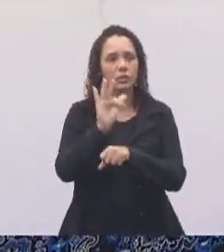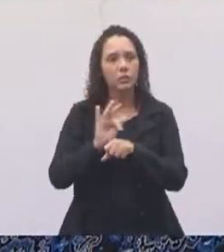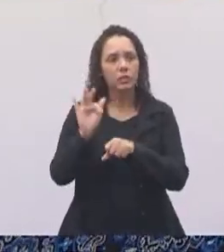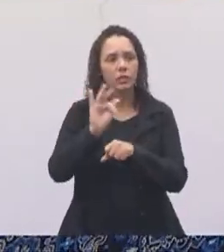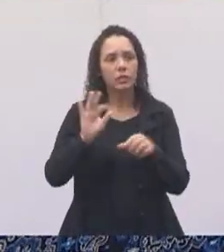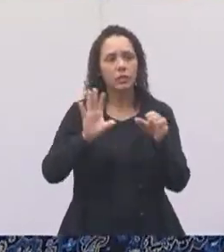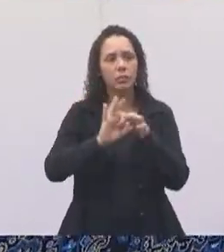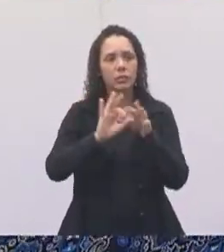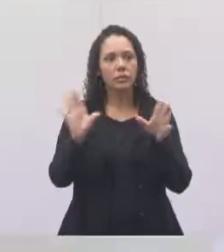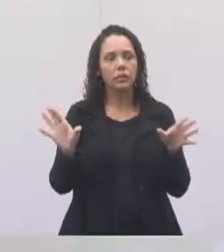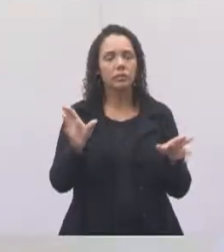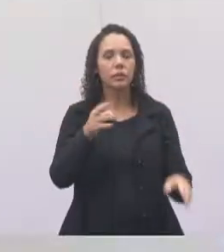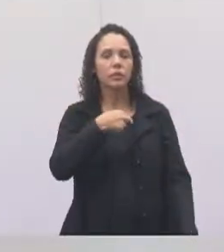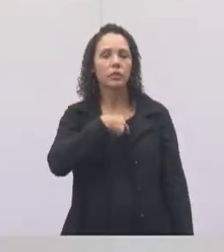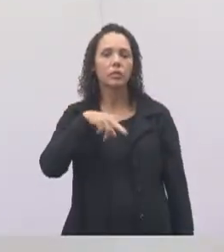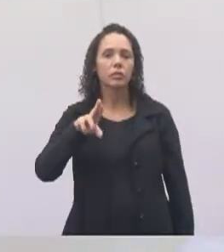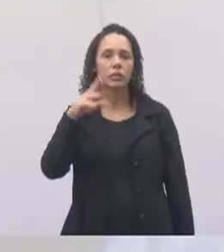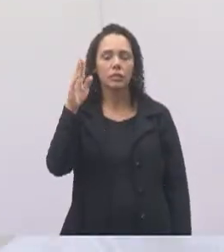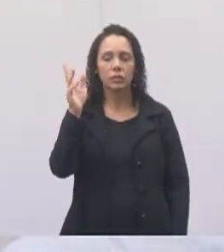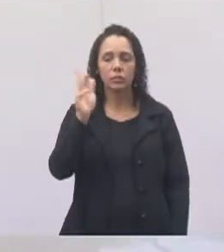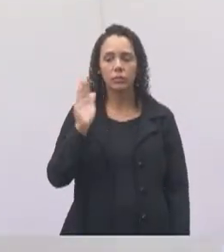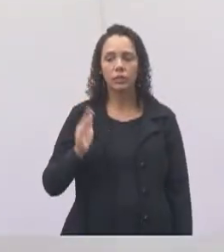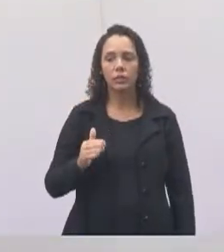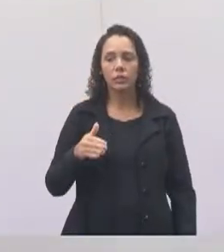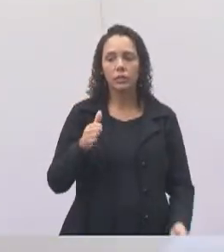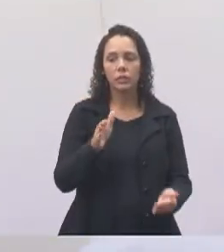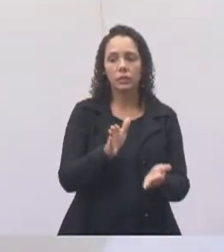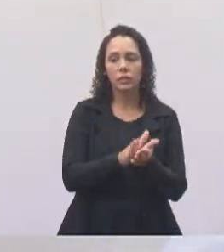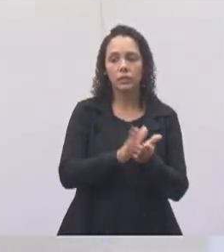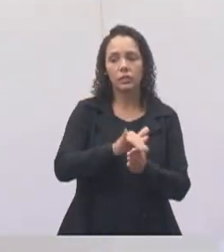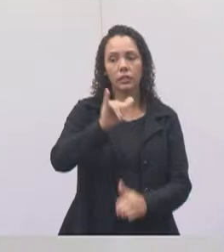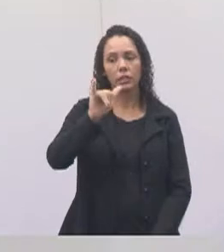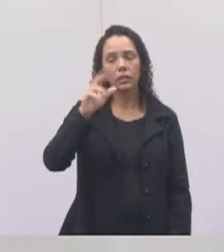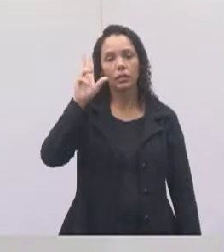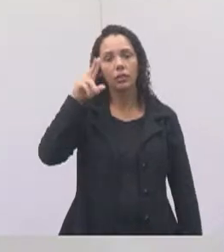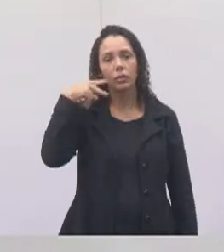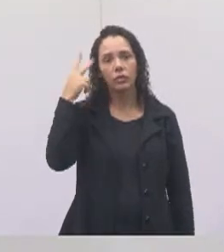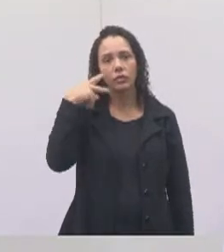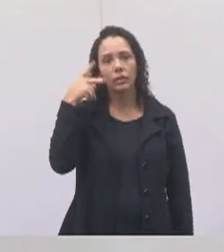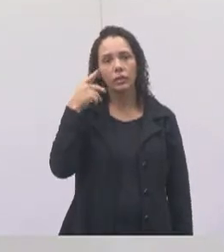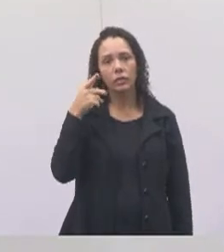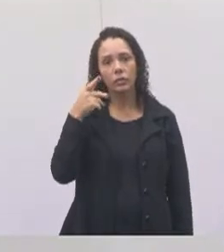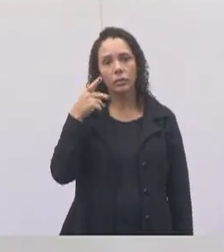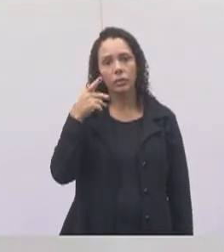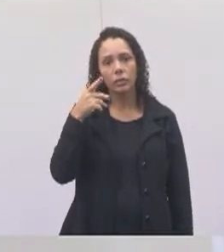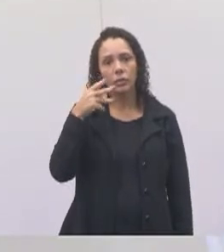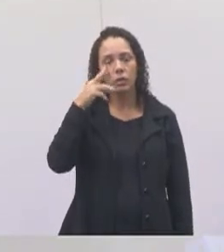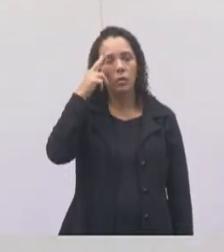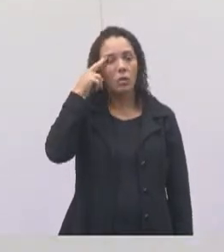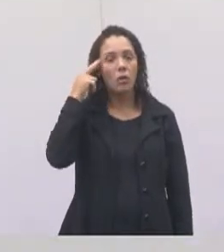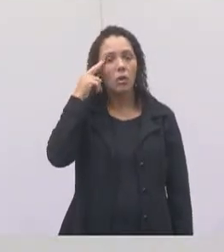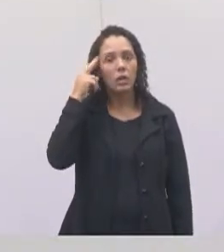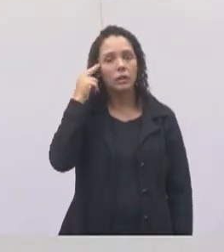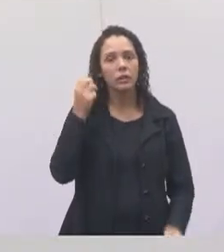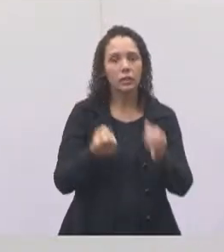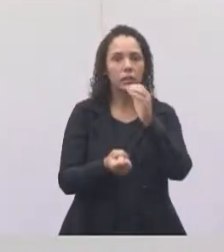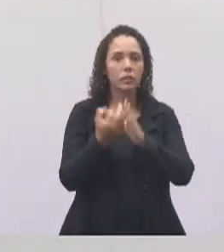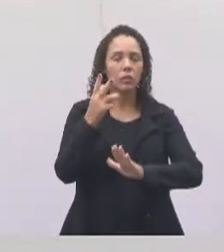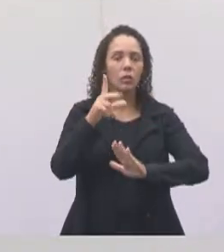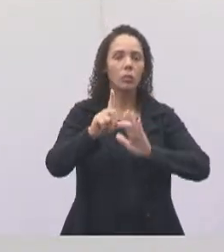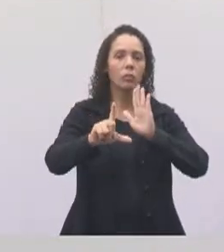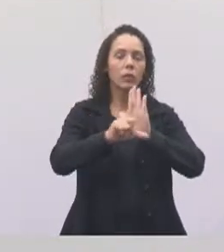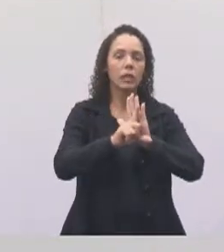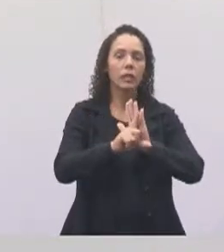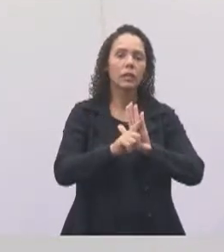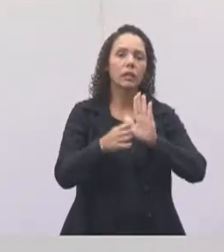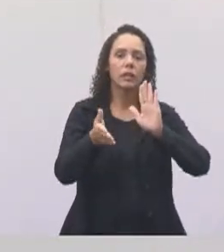liberdade religiosa no país. Em Jacareí, o vereador Roninha, do Podemos, protocolou uma lei sobre este tema. A propositura